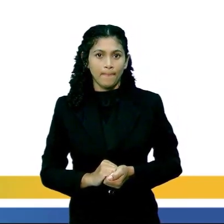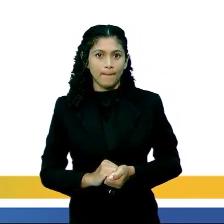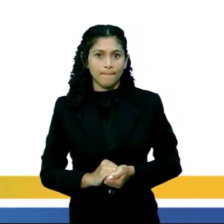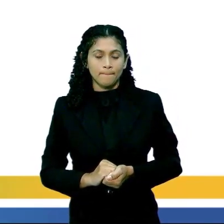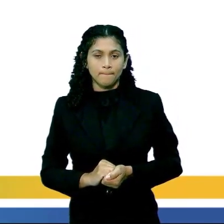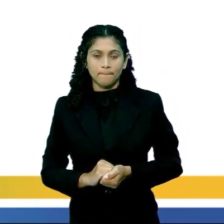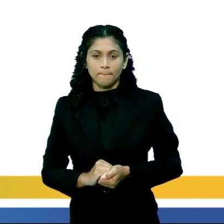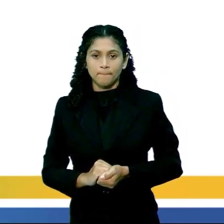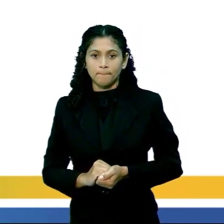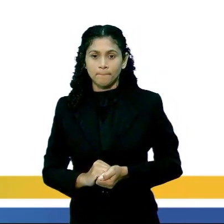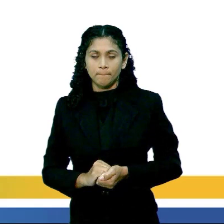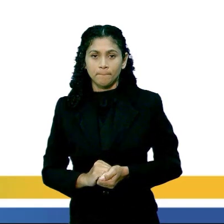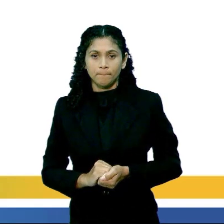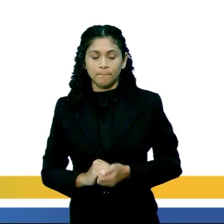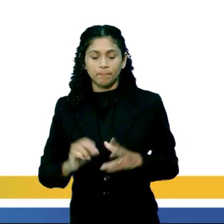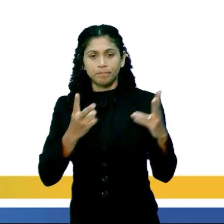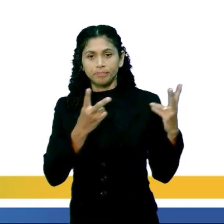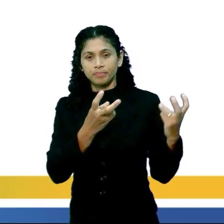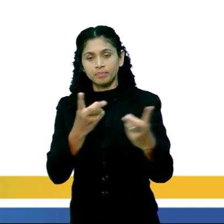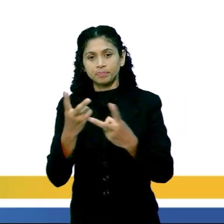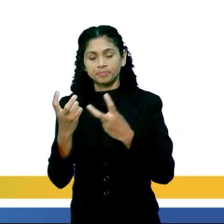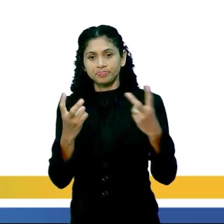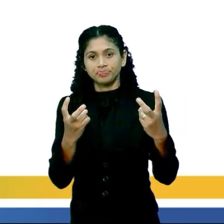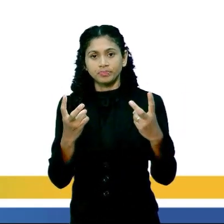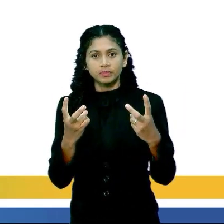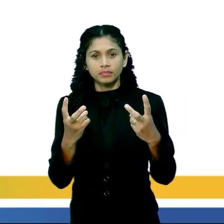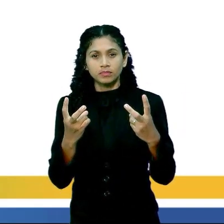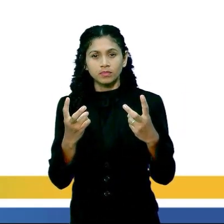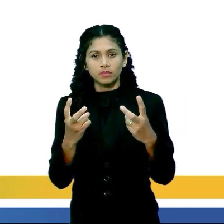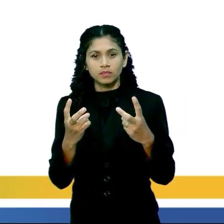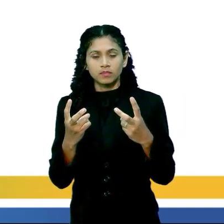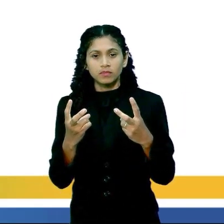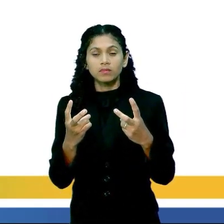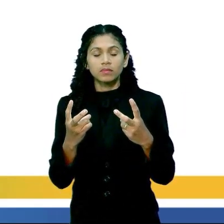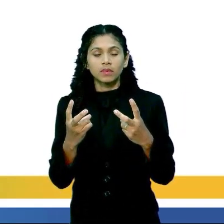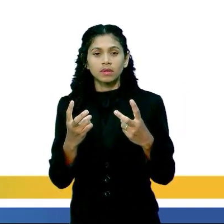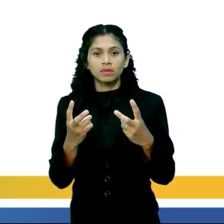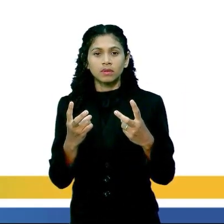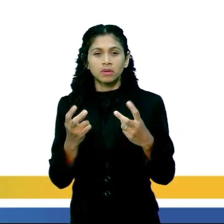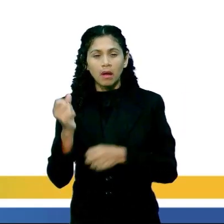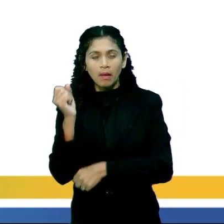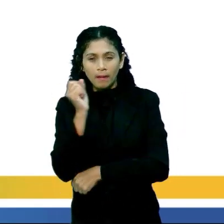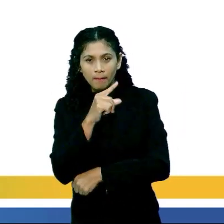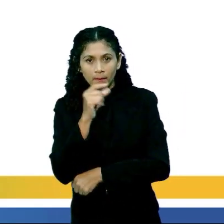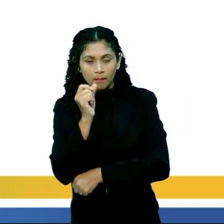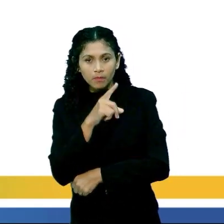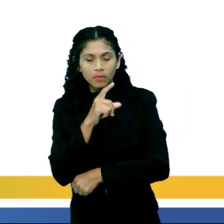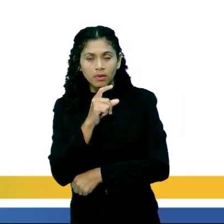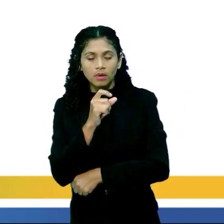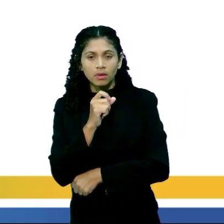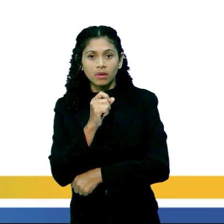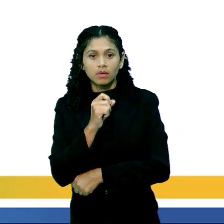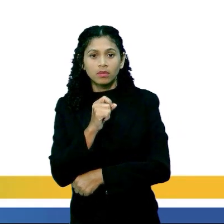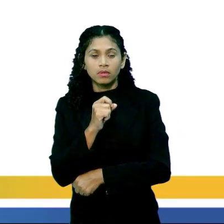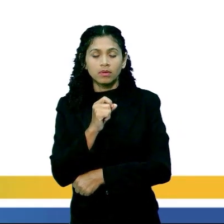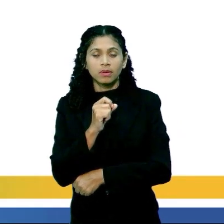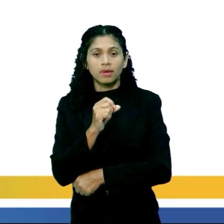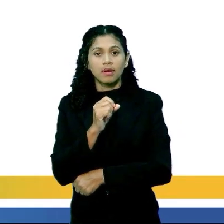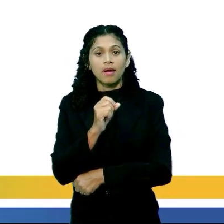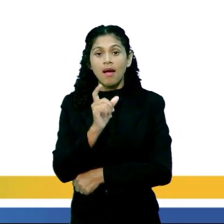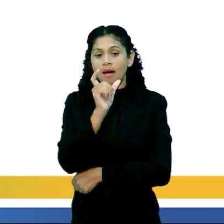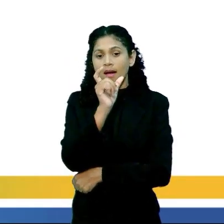perceber aí que o que gerou esse cunho humorístico aí, né? Foi a palavra